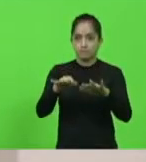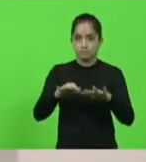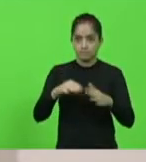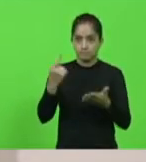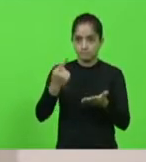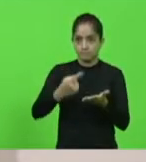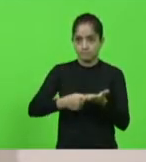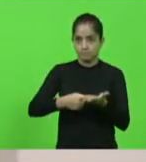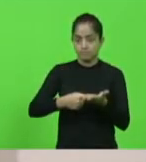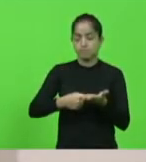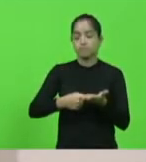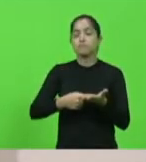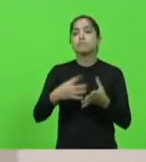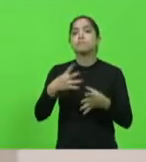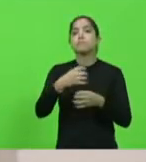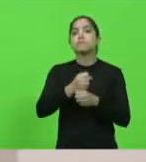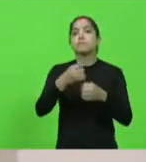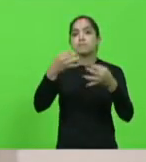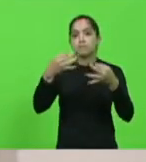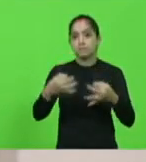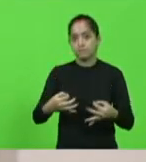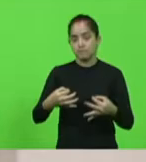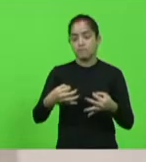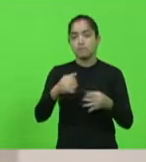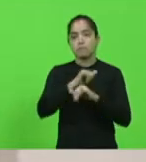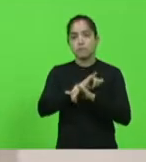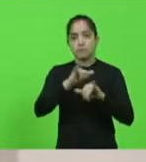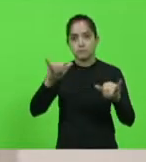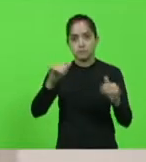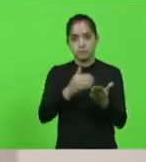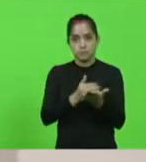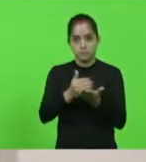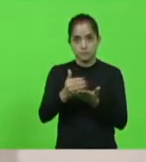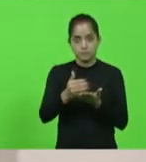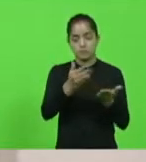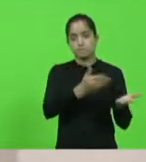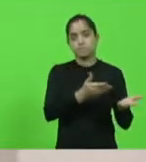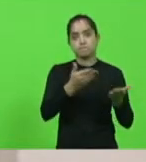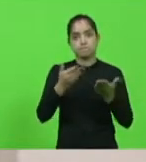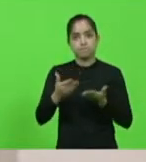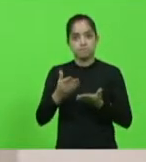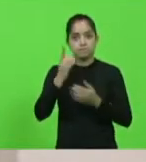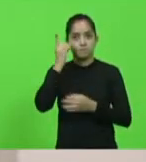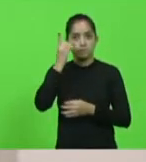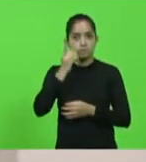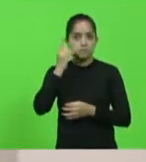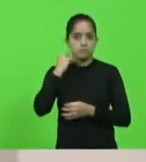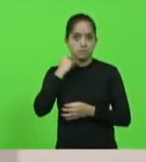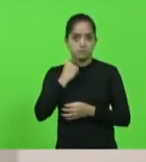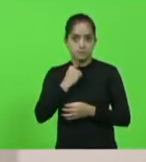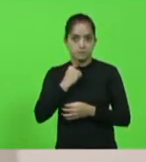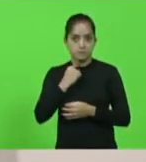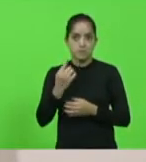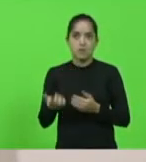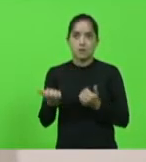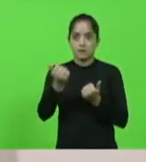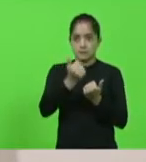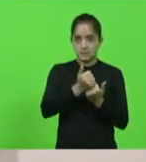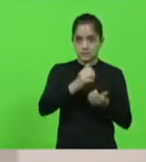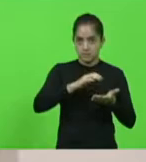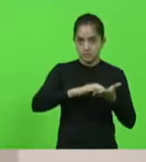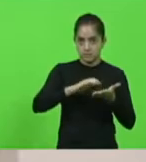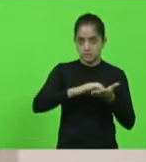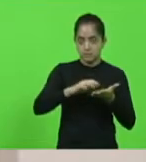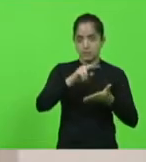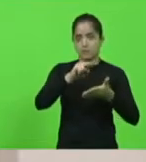quórum regimental, o senhor presidente declarou abertos os trabalhos e convidou o senhor deputado Silvio Drevic para, como secretário ad hoc,